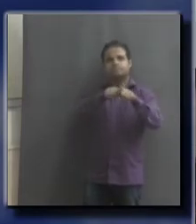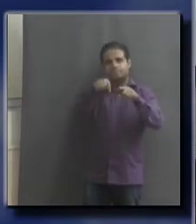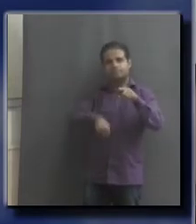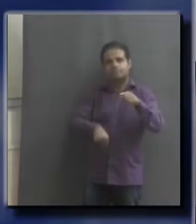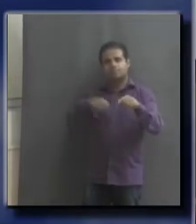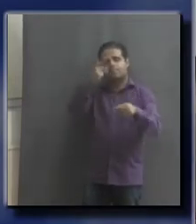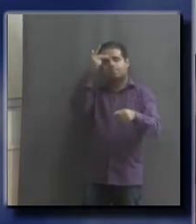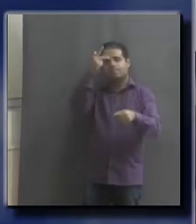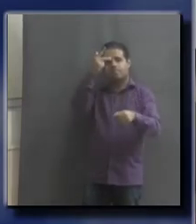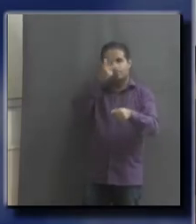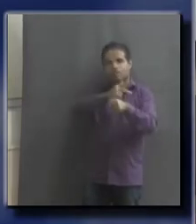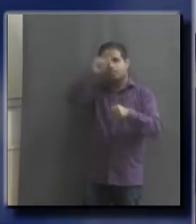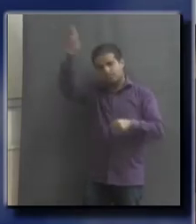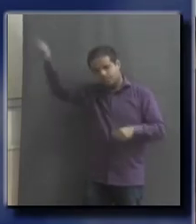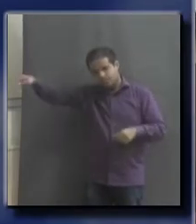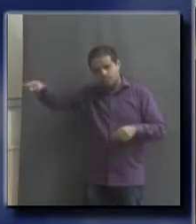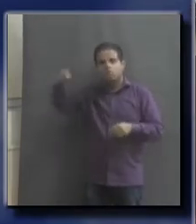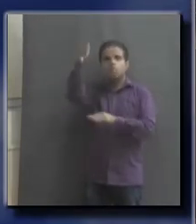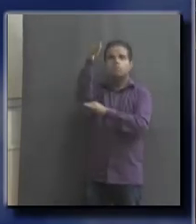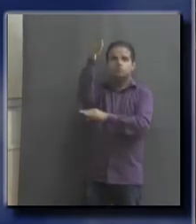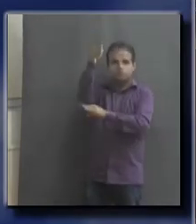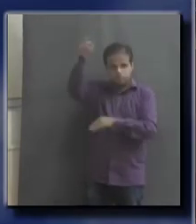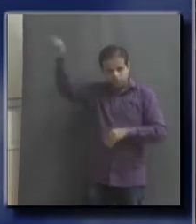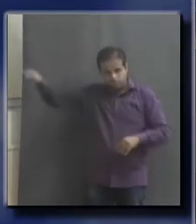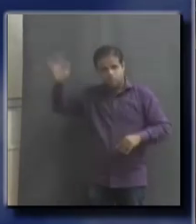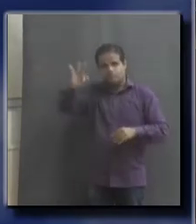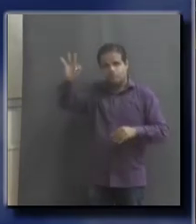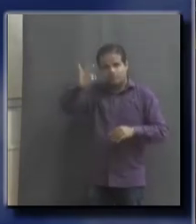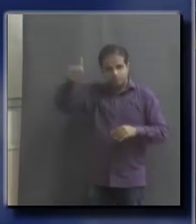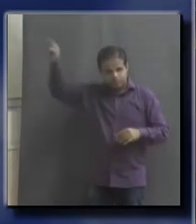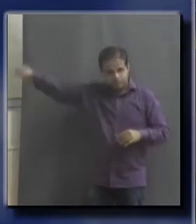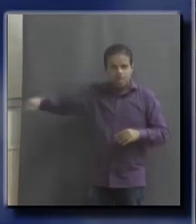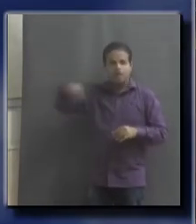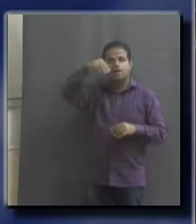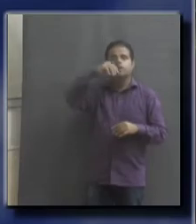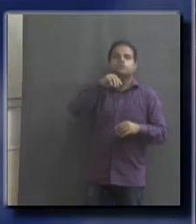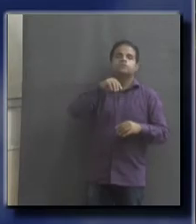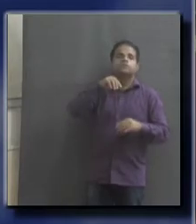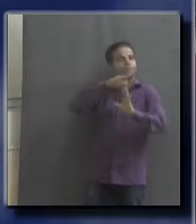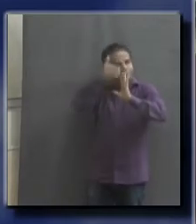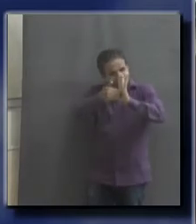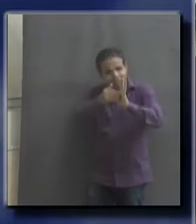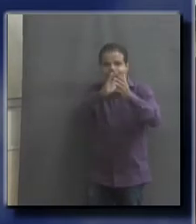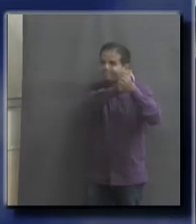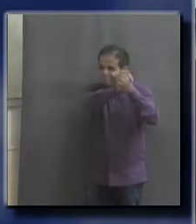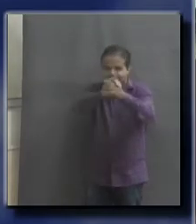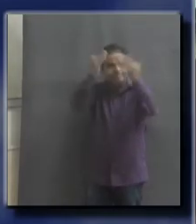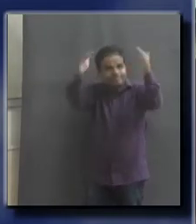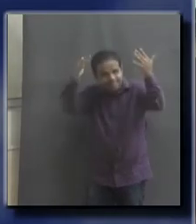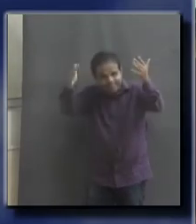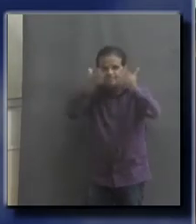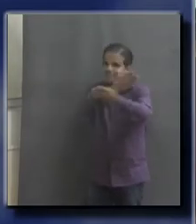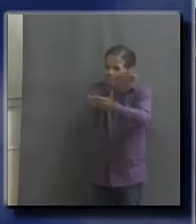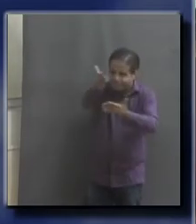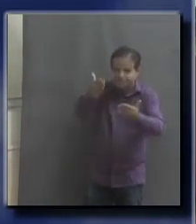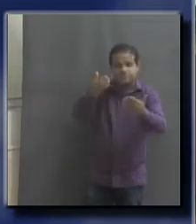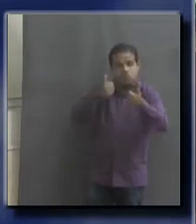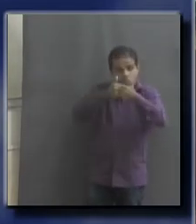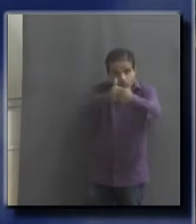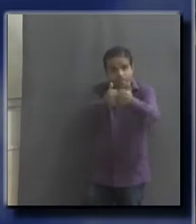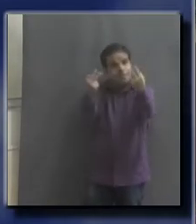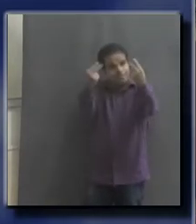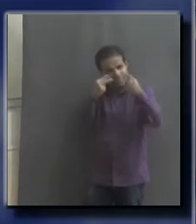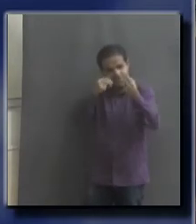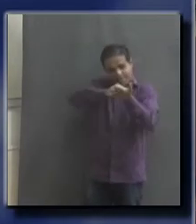aqui em Mogi das Cruzes, na Universidade Brás Cubas. Então, também quero saudar a todos vocês que estão nos acompanhando, essa primeira etapa da